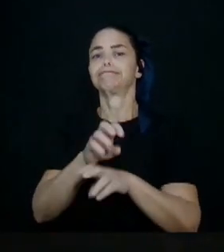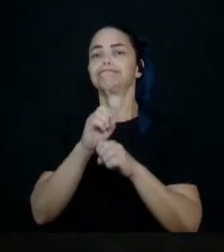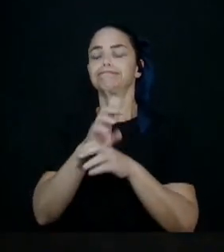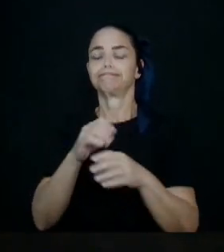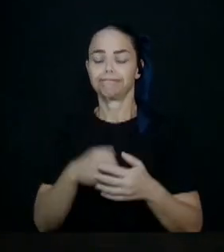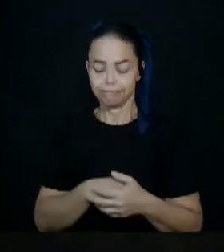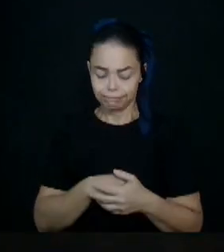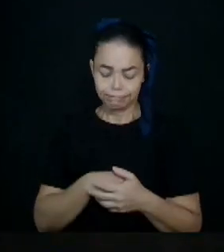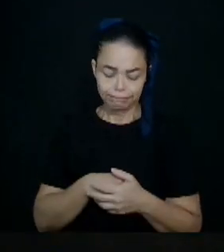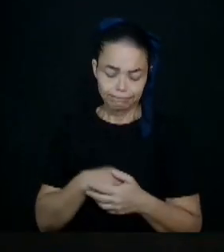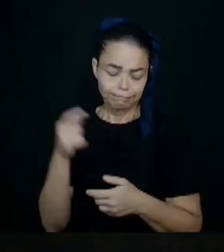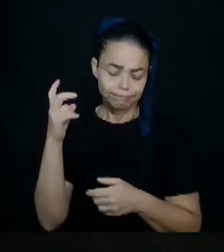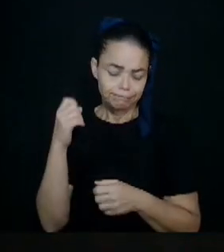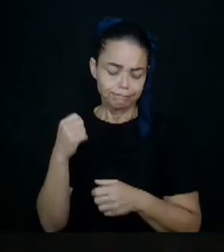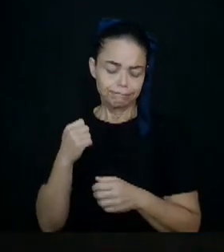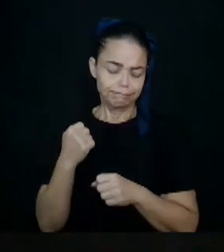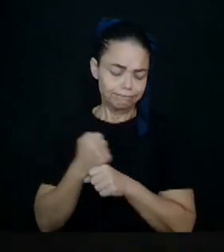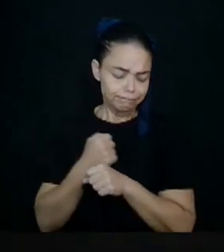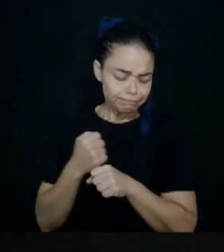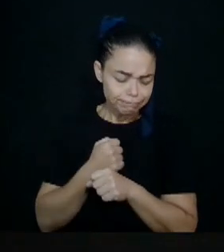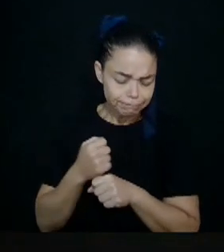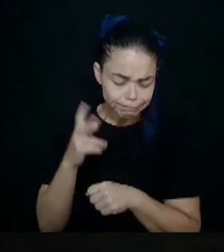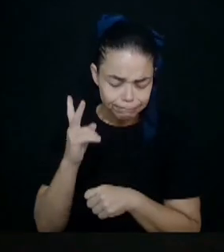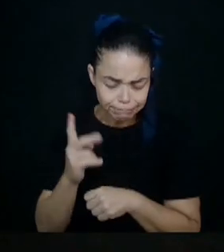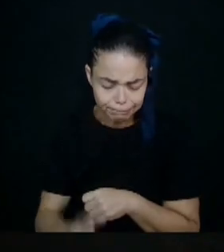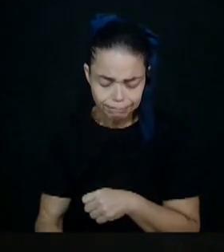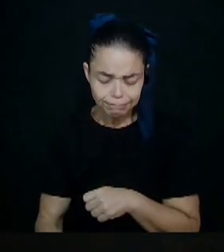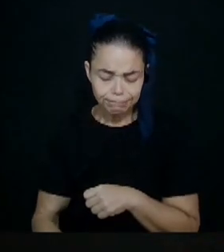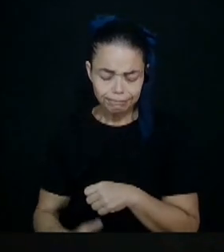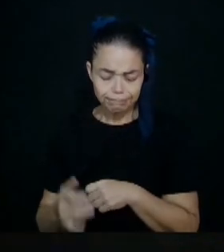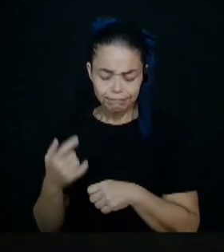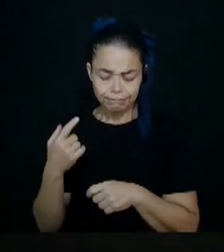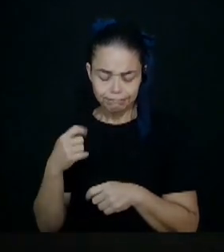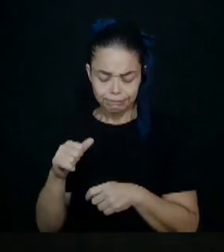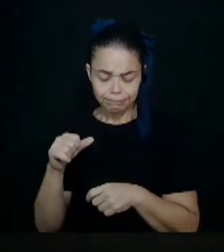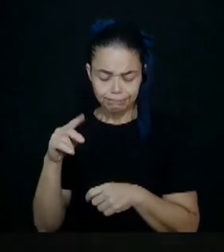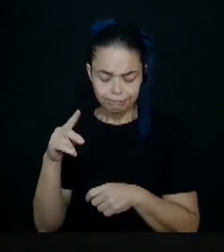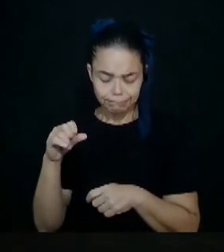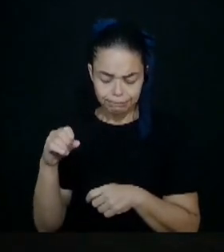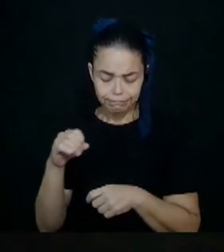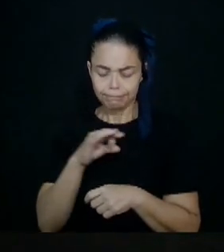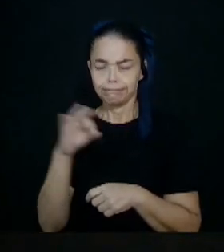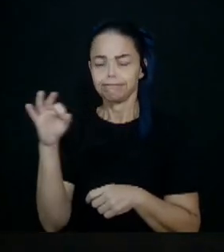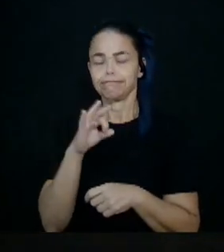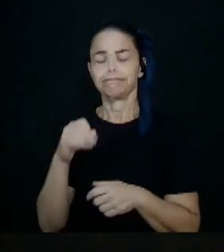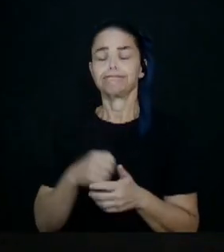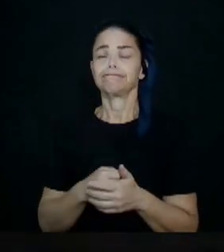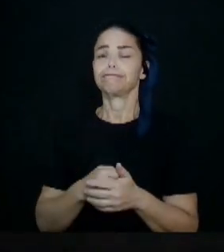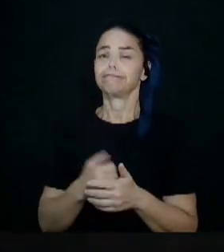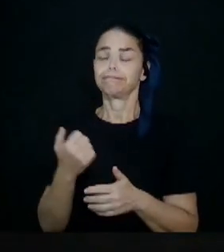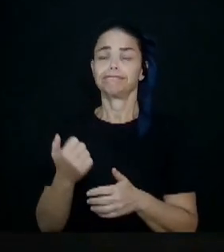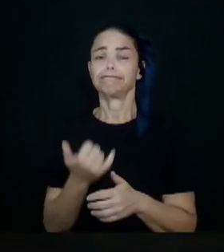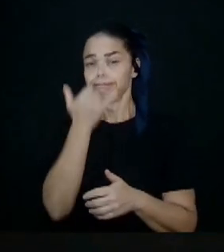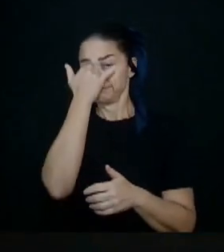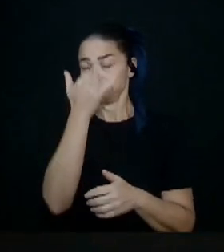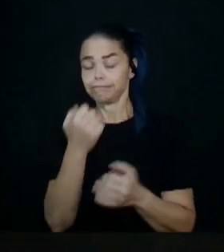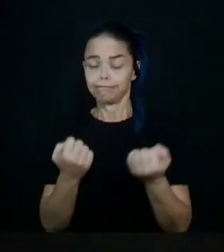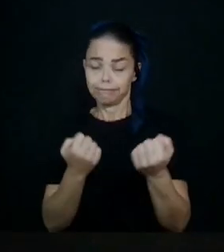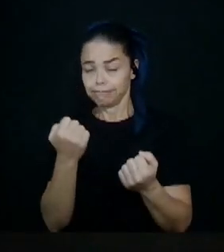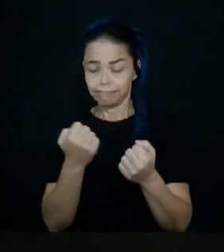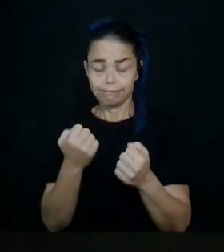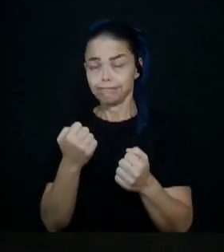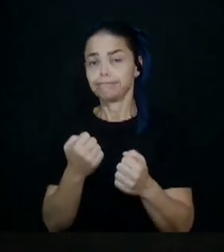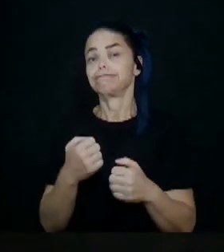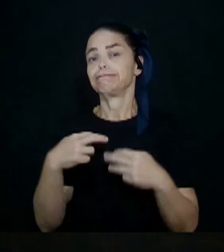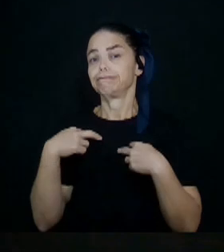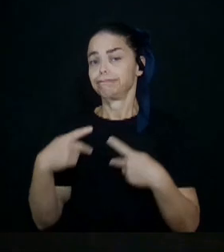de décadas, ele continua atual. Porque mais de 90% dos acidentes de trânsito estão ligados ao comportamento humano, de acordo com